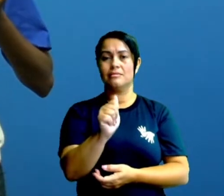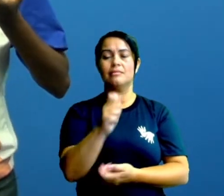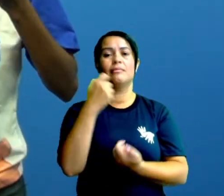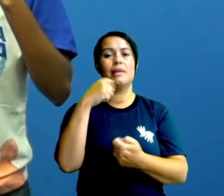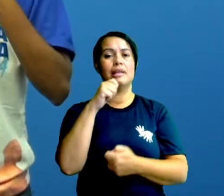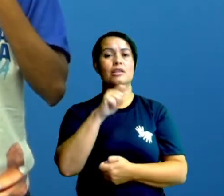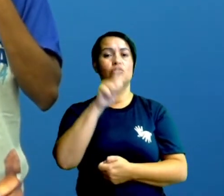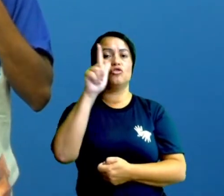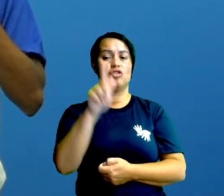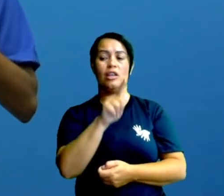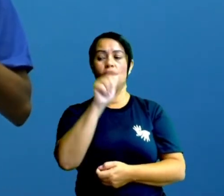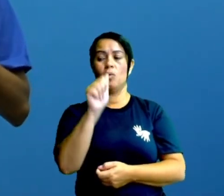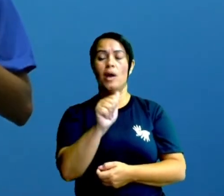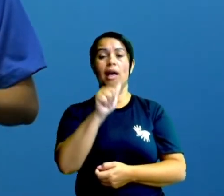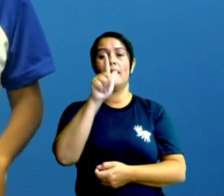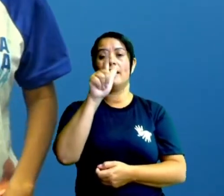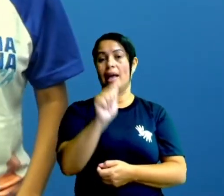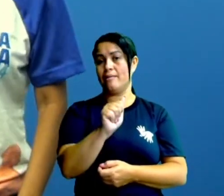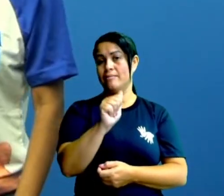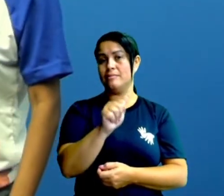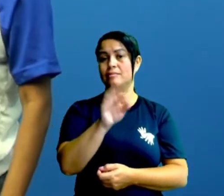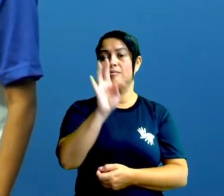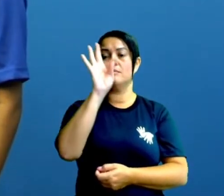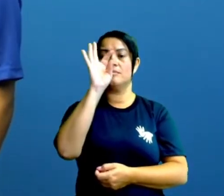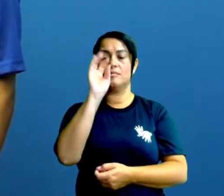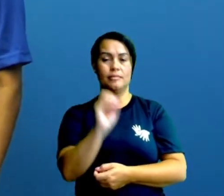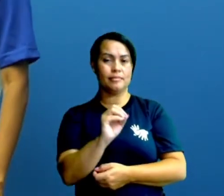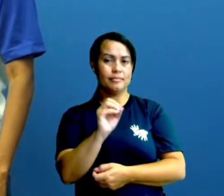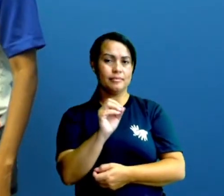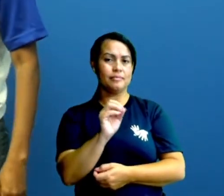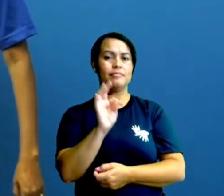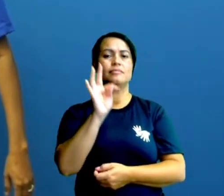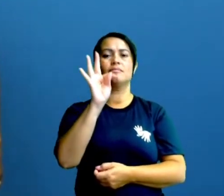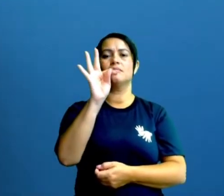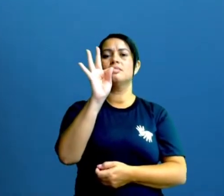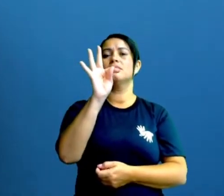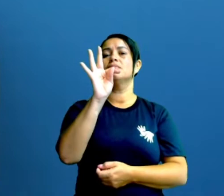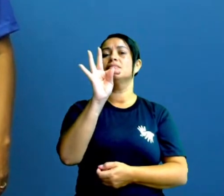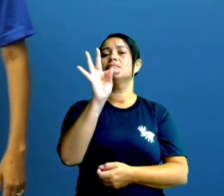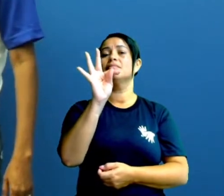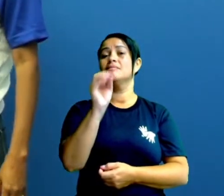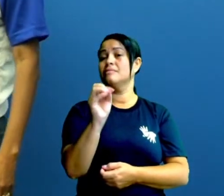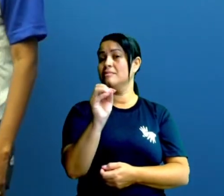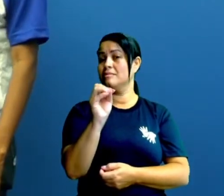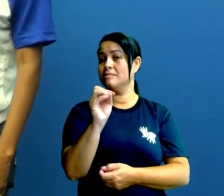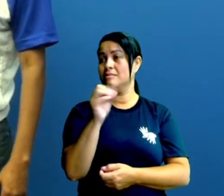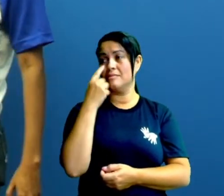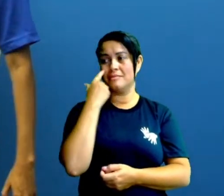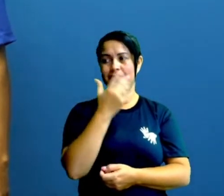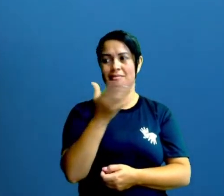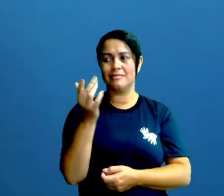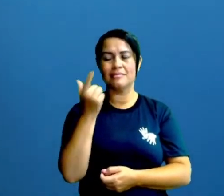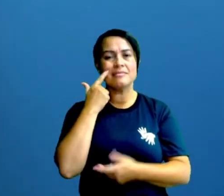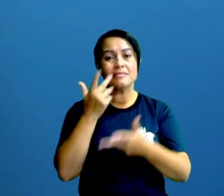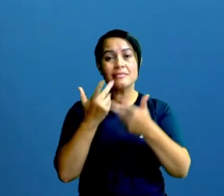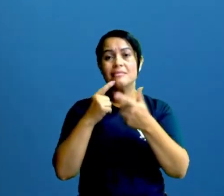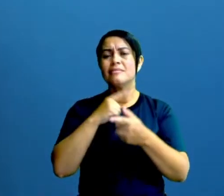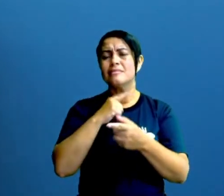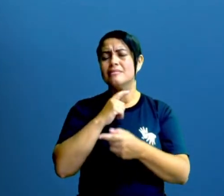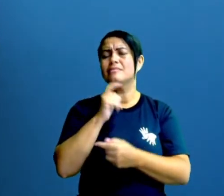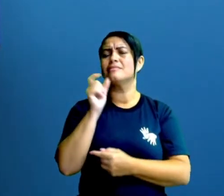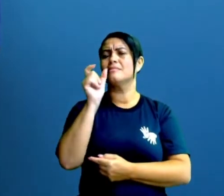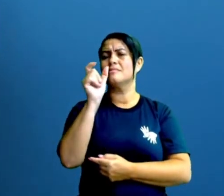fazer o Gaara e o Thor bom ter você tem que observar